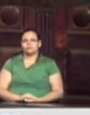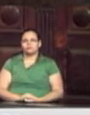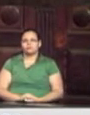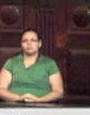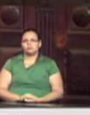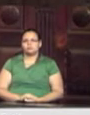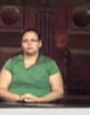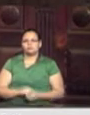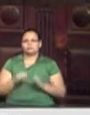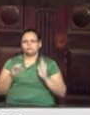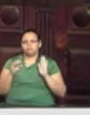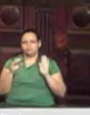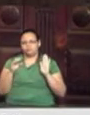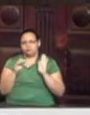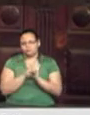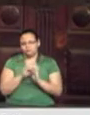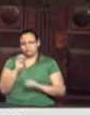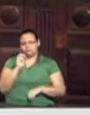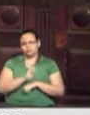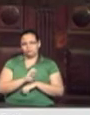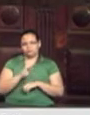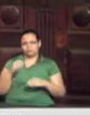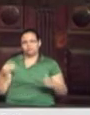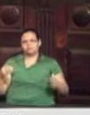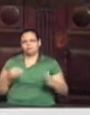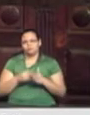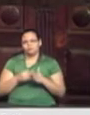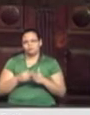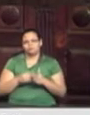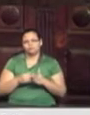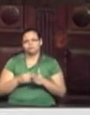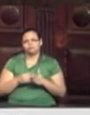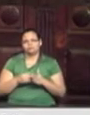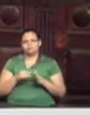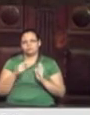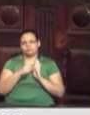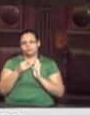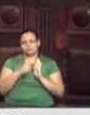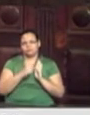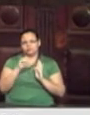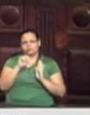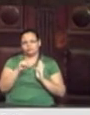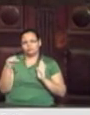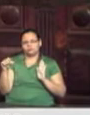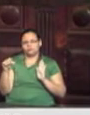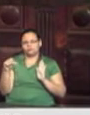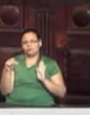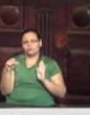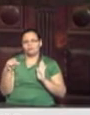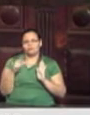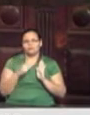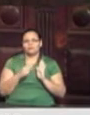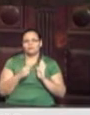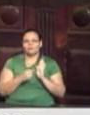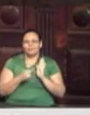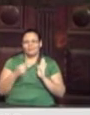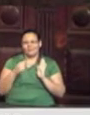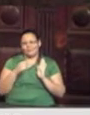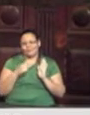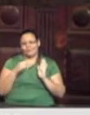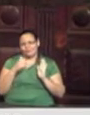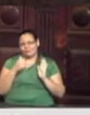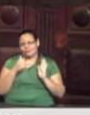a Constituição do Estado, até em função do artigo 99, inciso